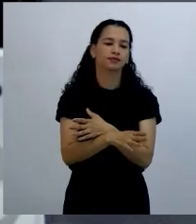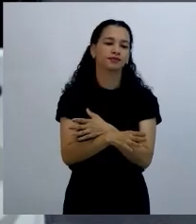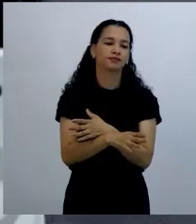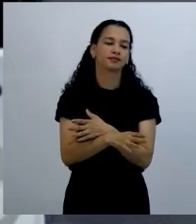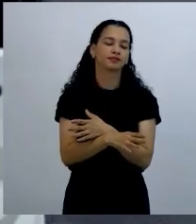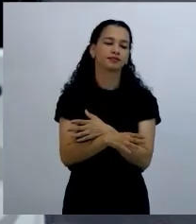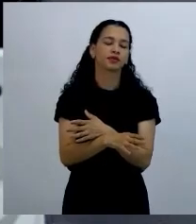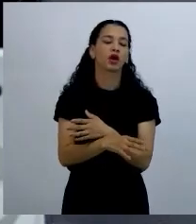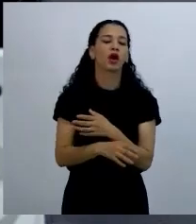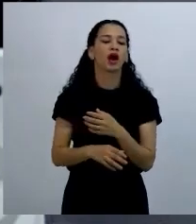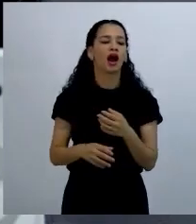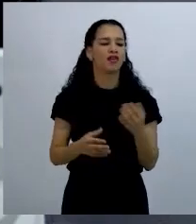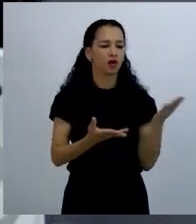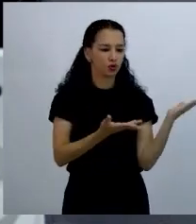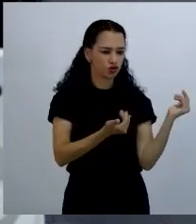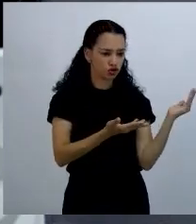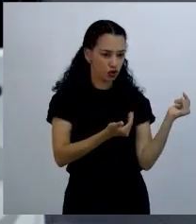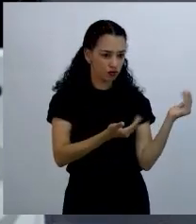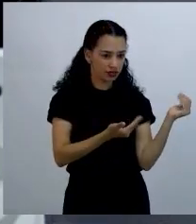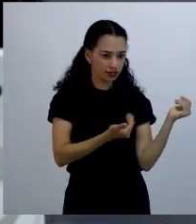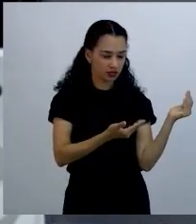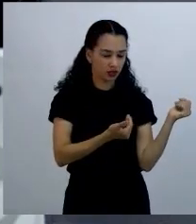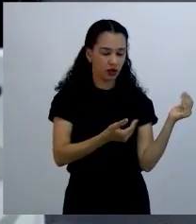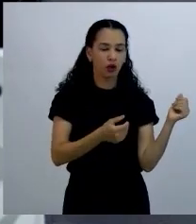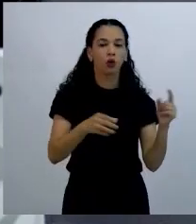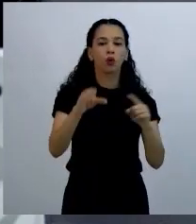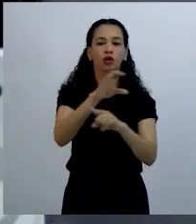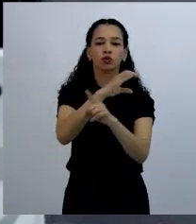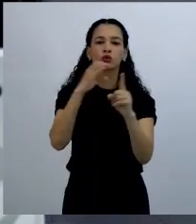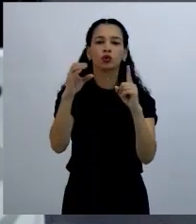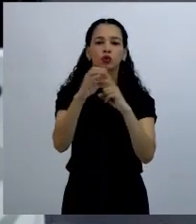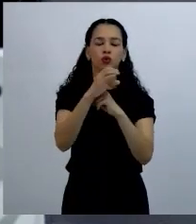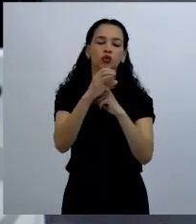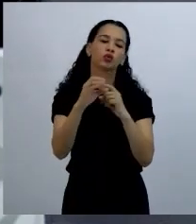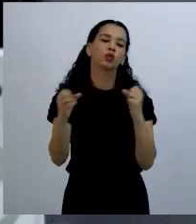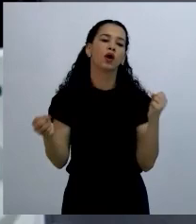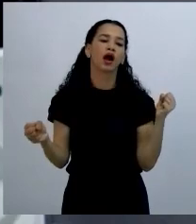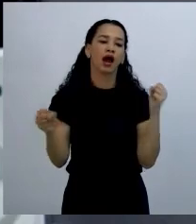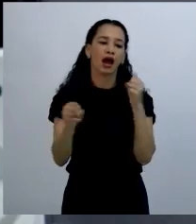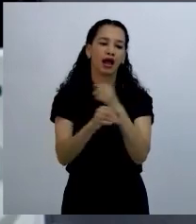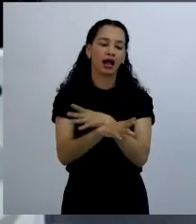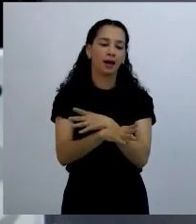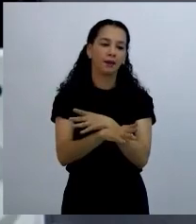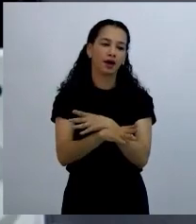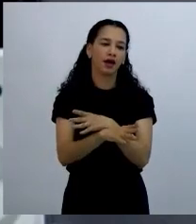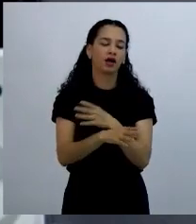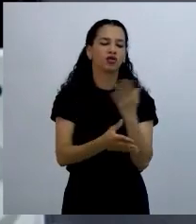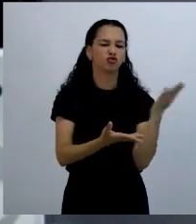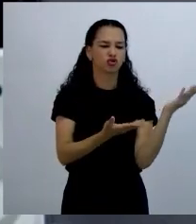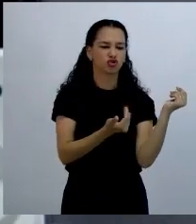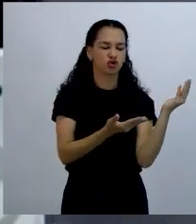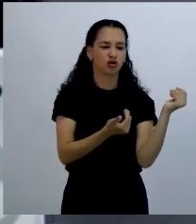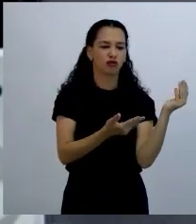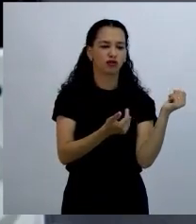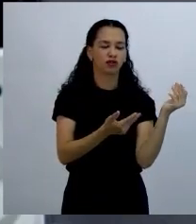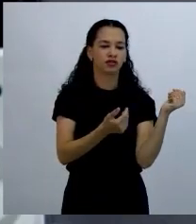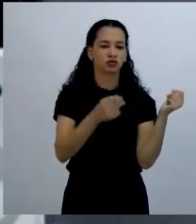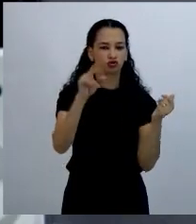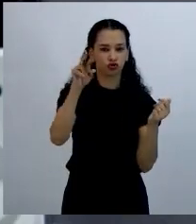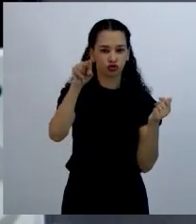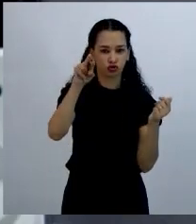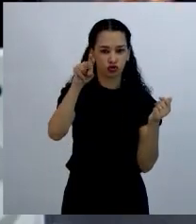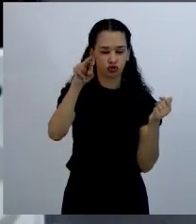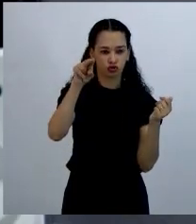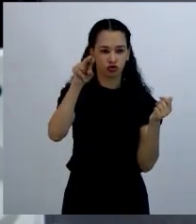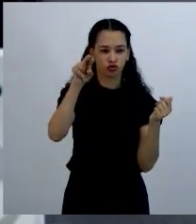aí na hora um dos pais se levantou e foi na direção dos meninos aí o pastor Davi sabe o que fez falando